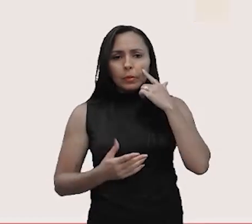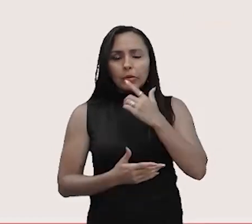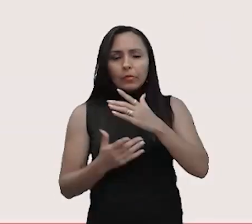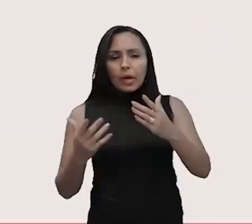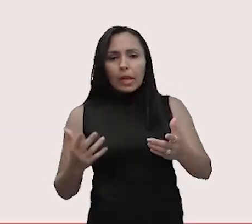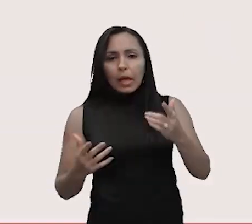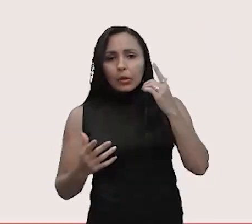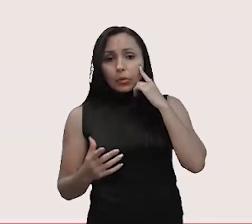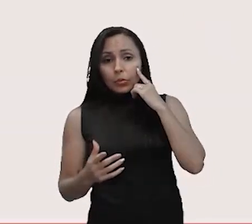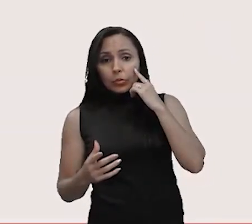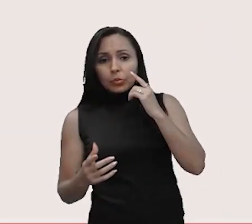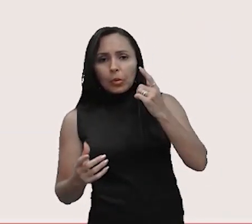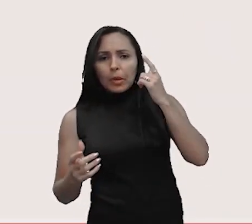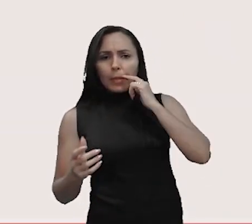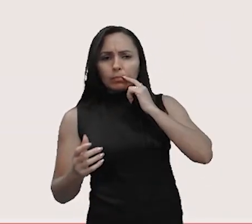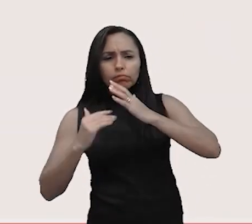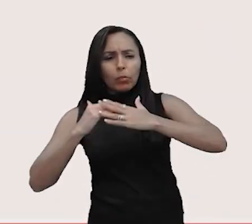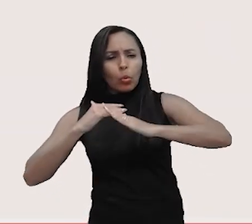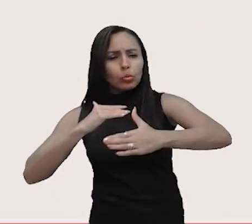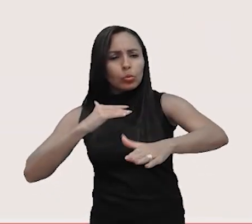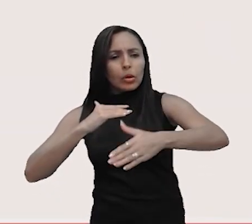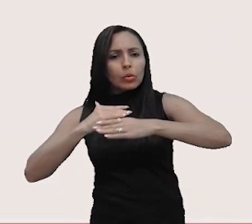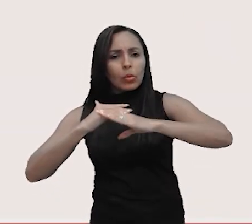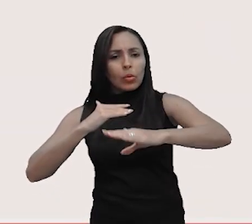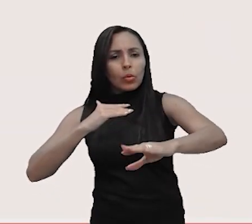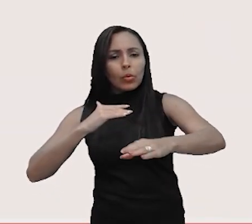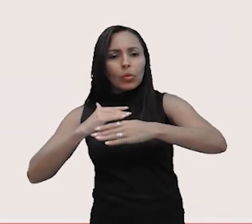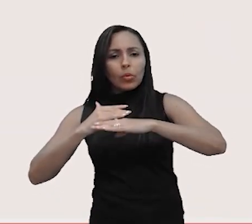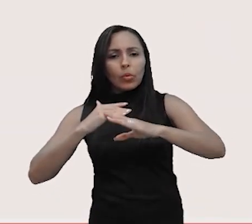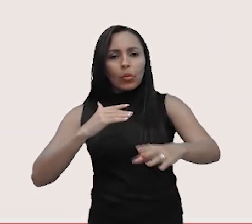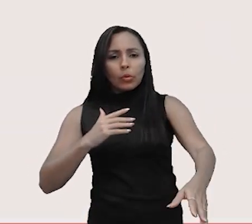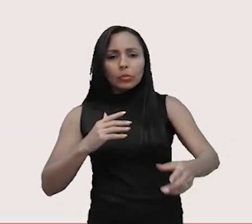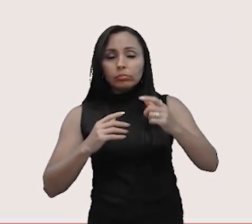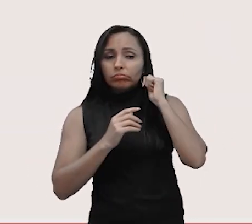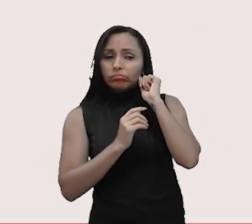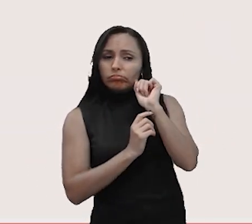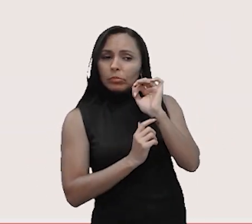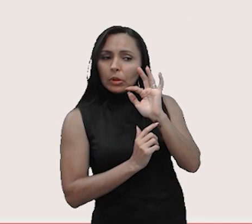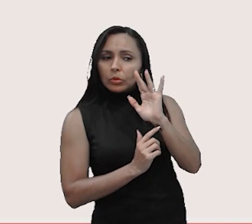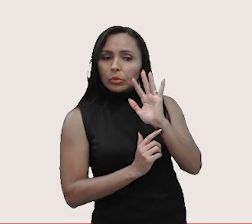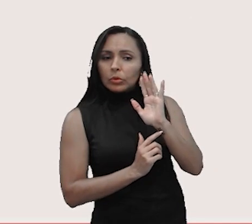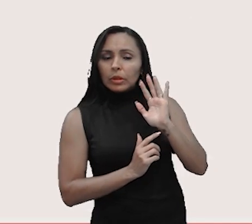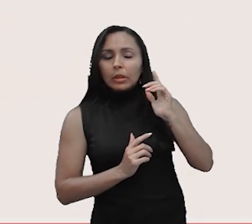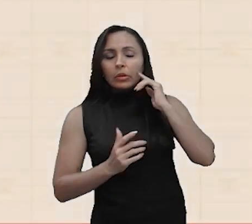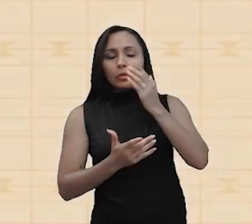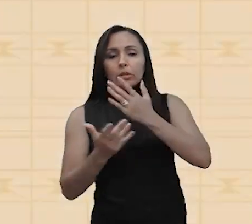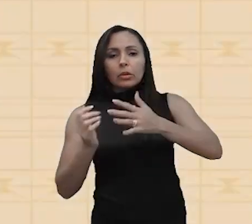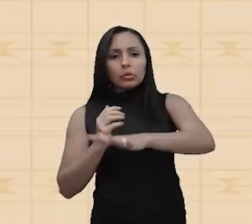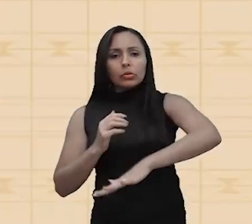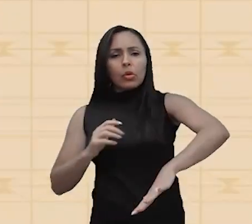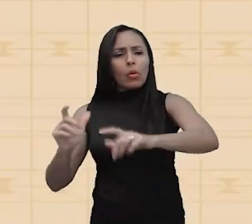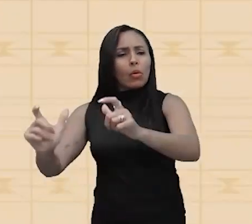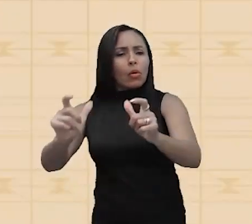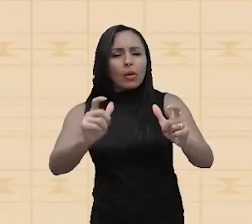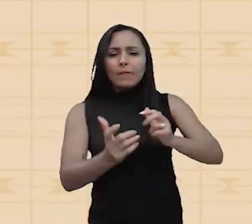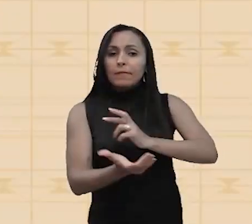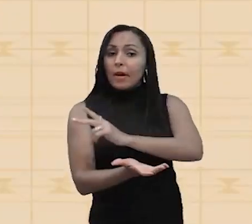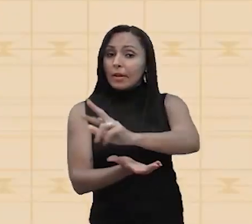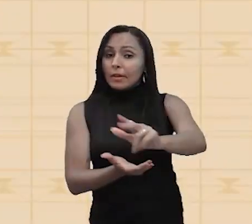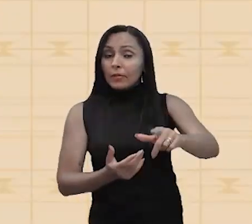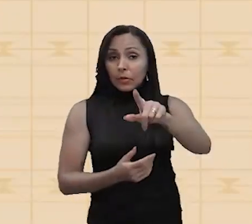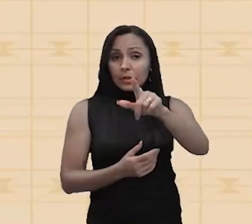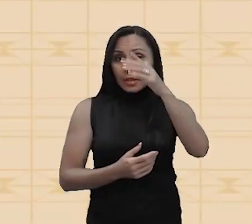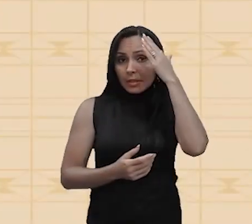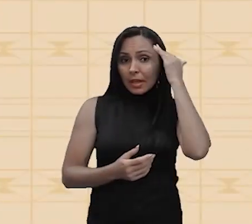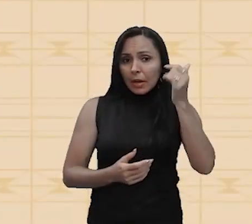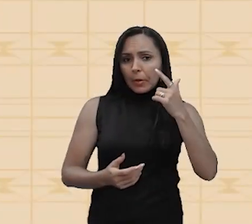fenômenos ondulatórios. Fenômenos esses que estão em todos os nossos locais, em todo o nosso dia a dia. Pois bem, você sabe quais são esses